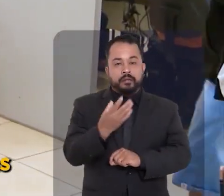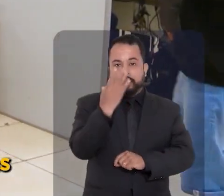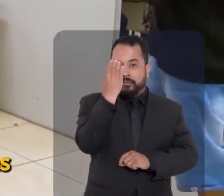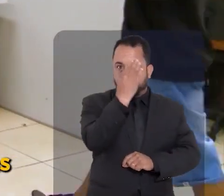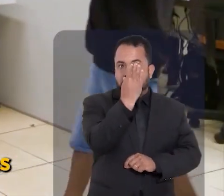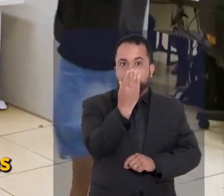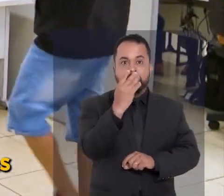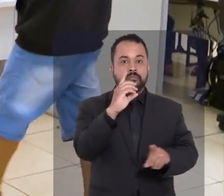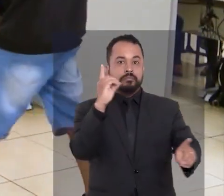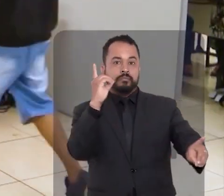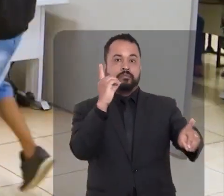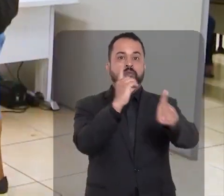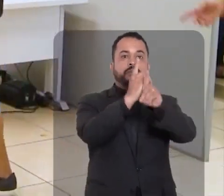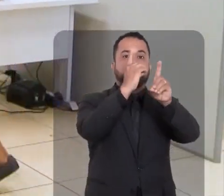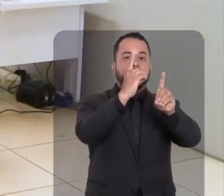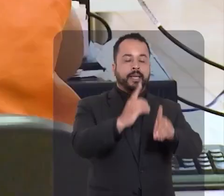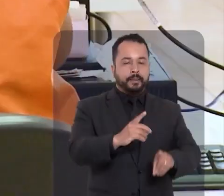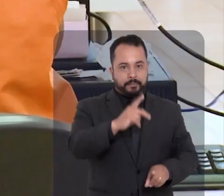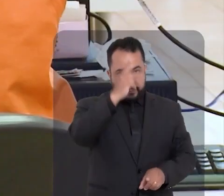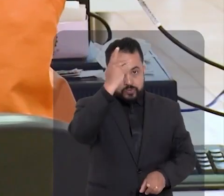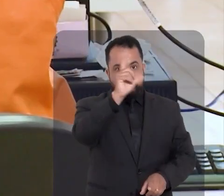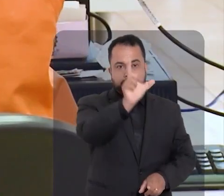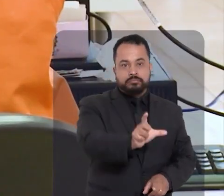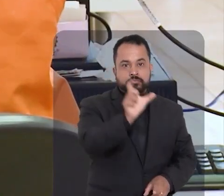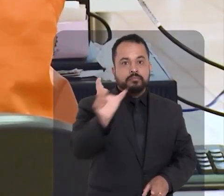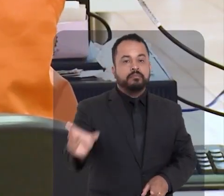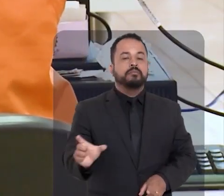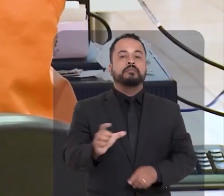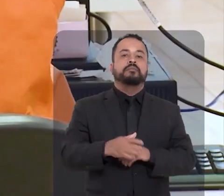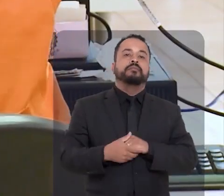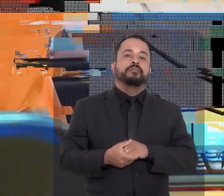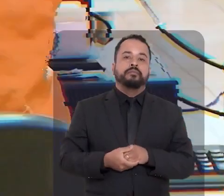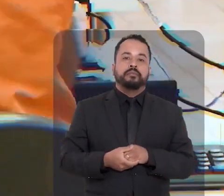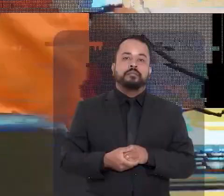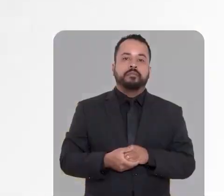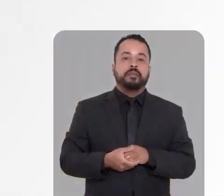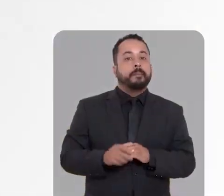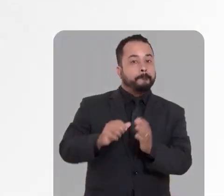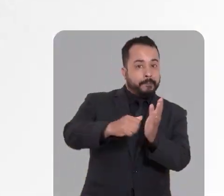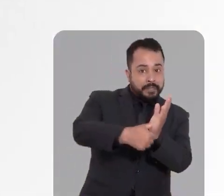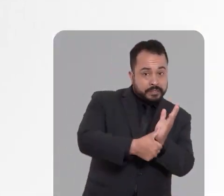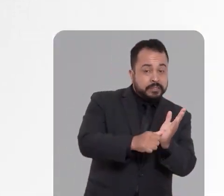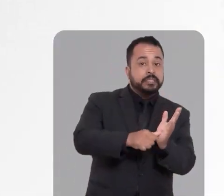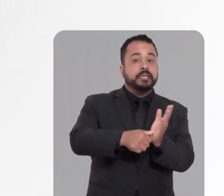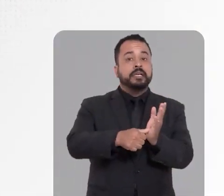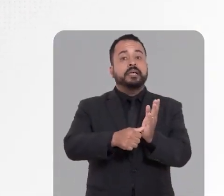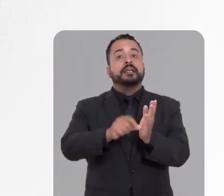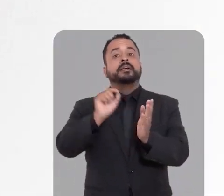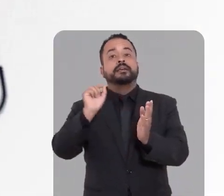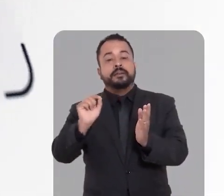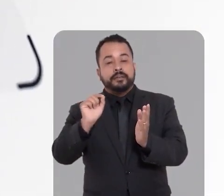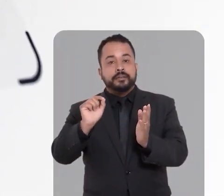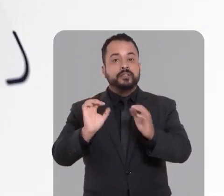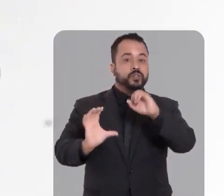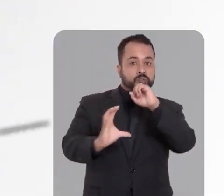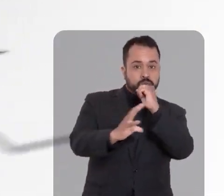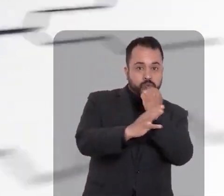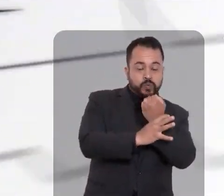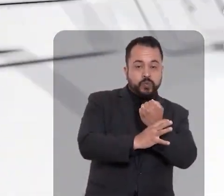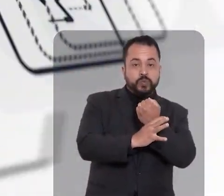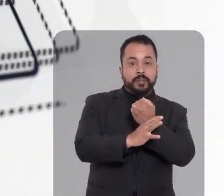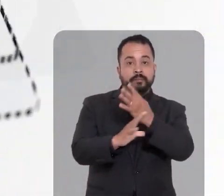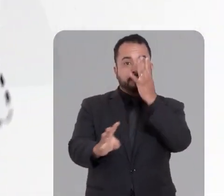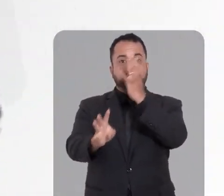que reconhece pessoas a partir de traços únicos, como as linhas do rosto e a impressão digital. A biometria é uma